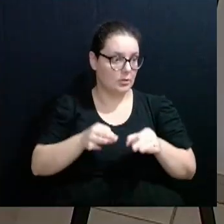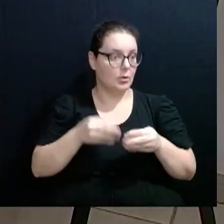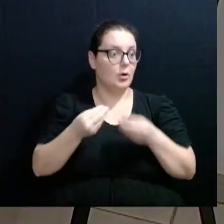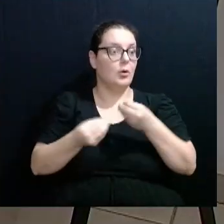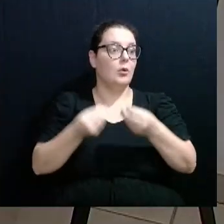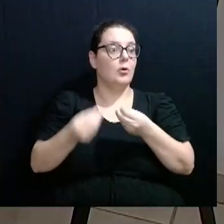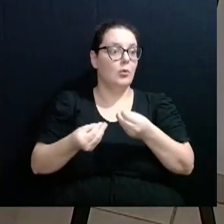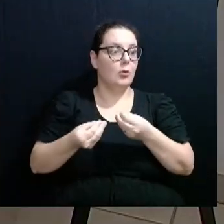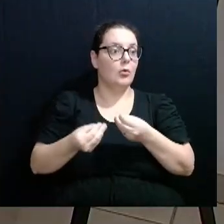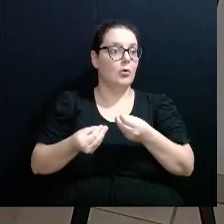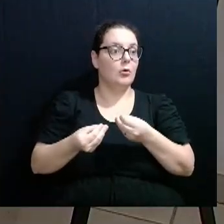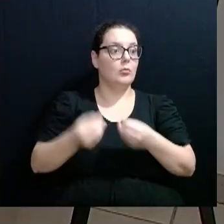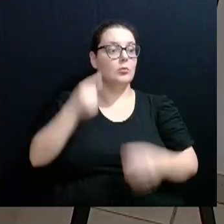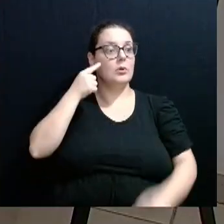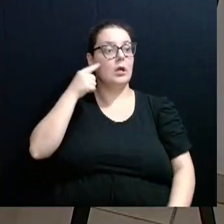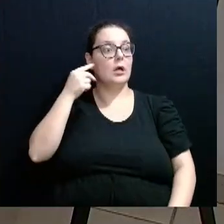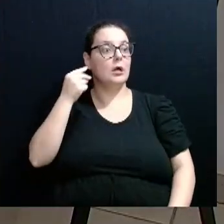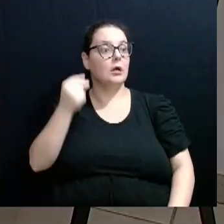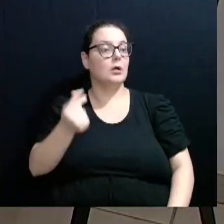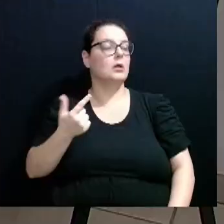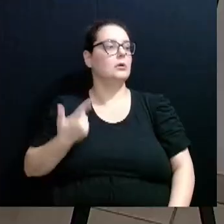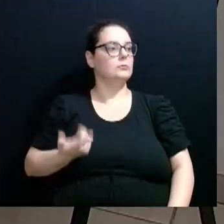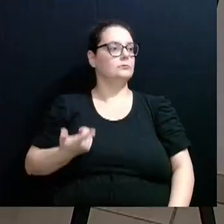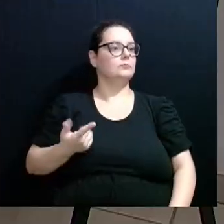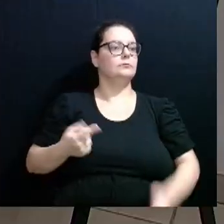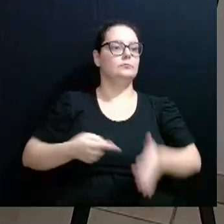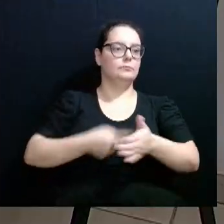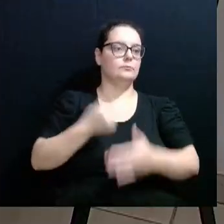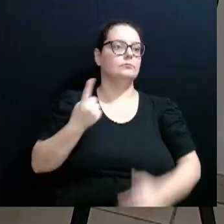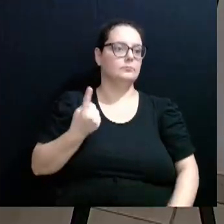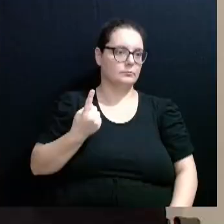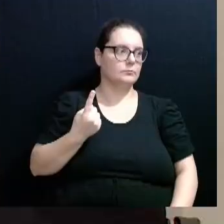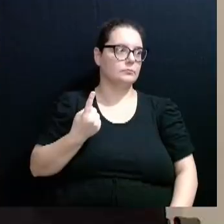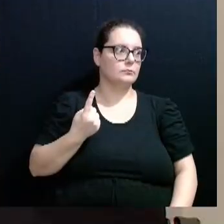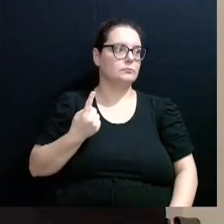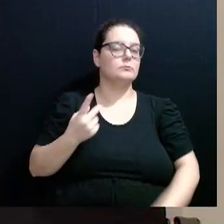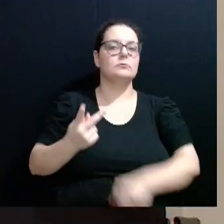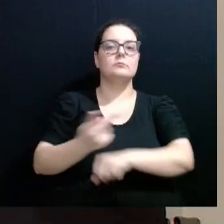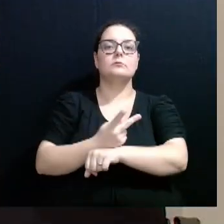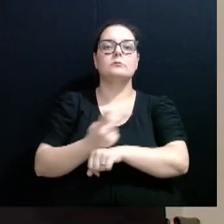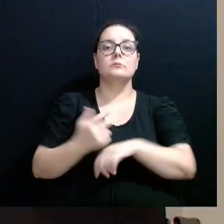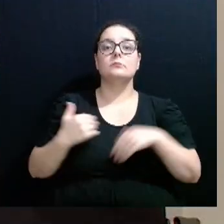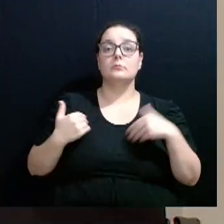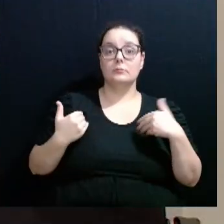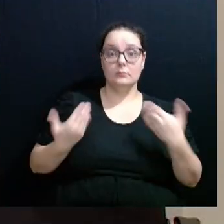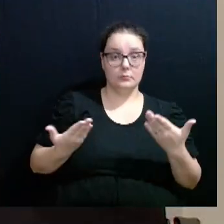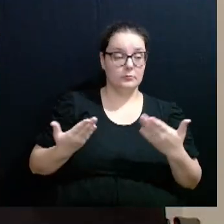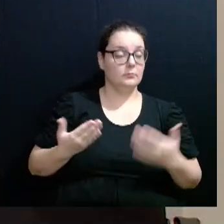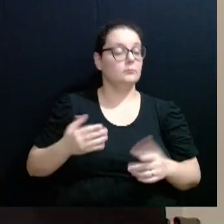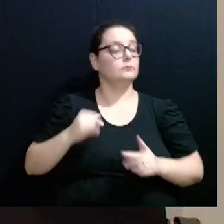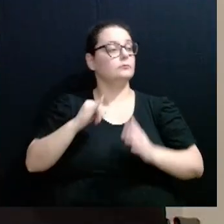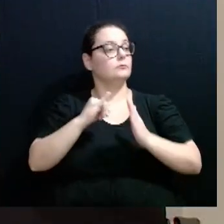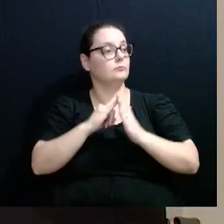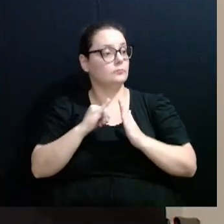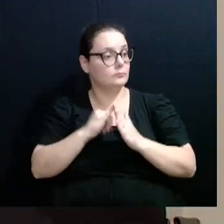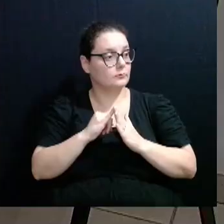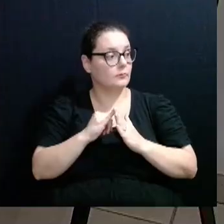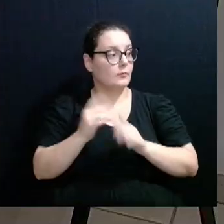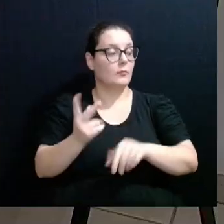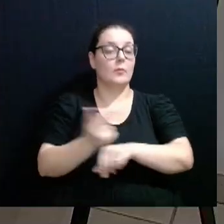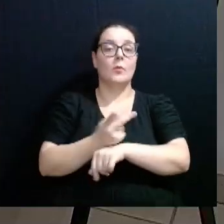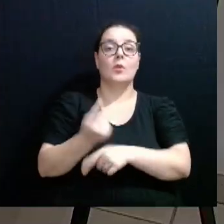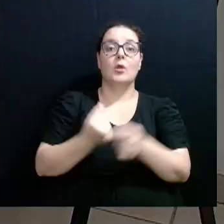daquela ideia? Primeiro, buscar qual seria esse imóvel, buscar o dinheiro para comprar